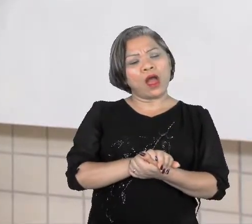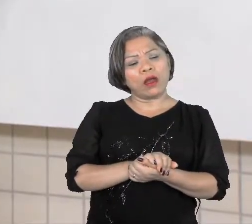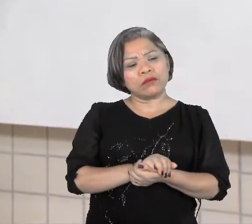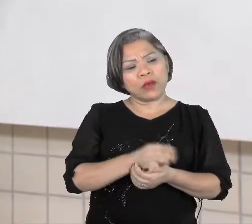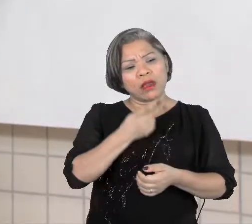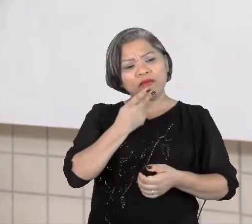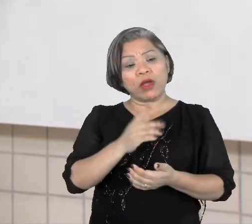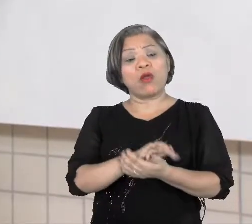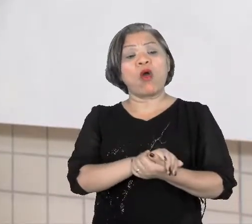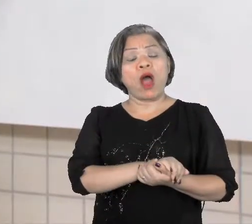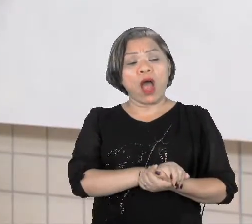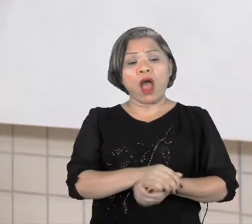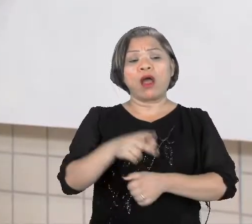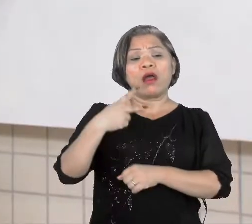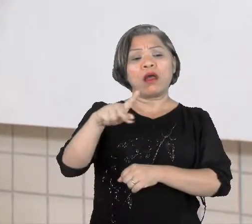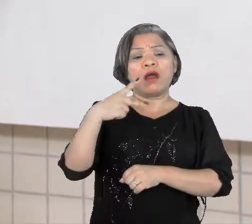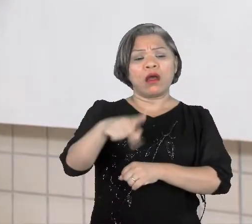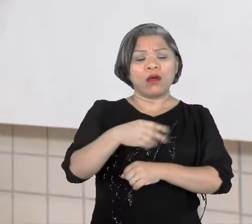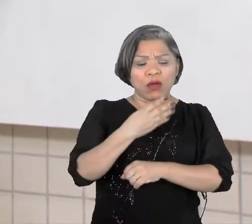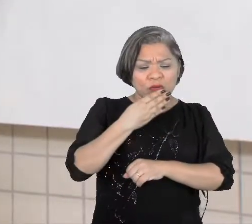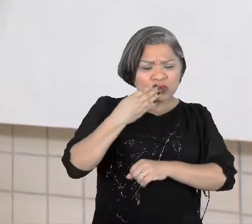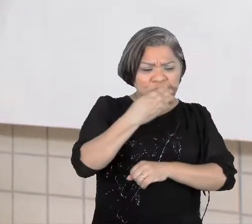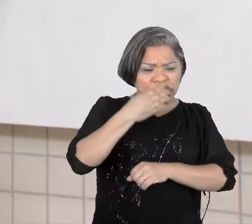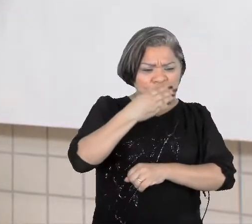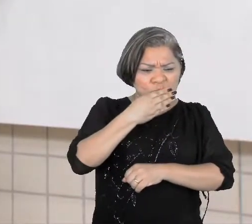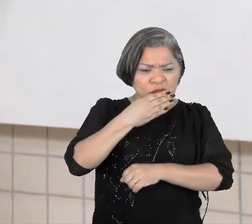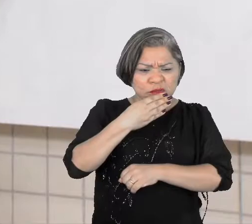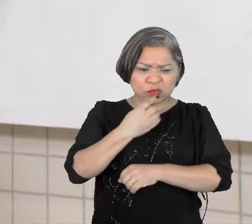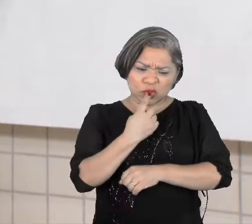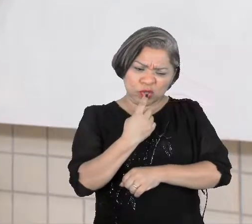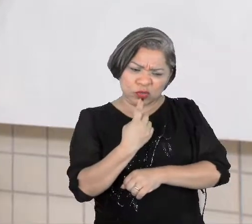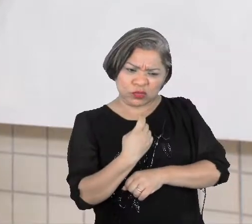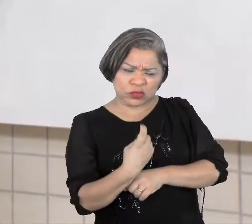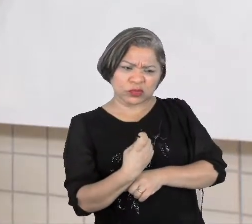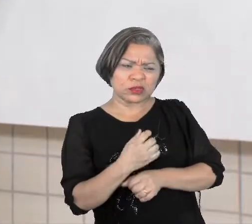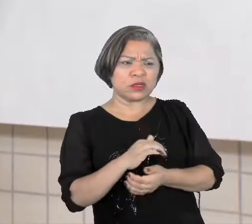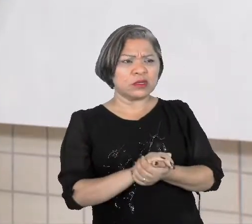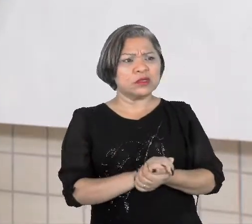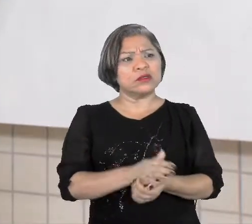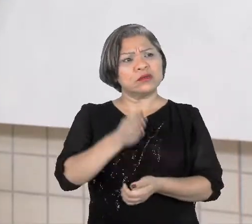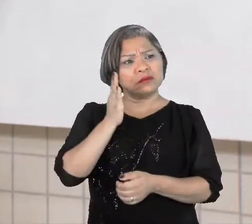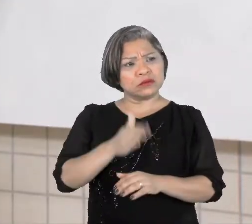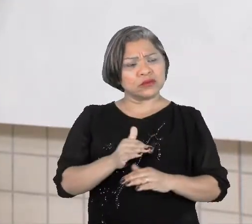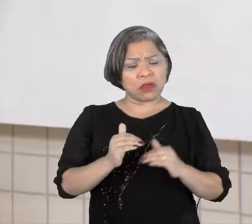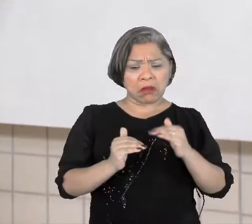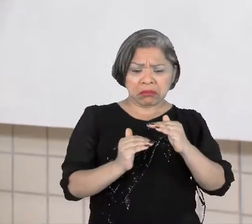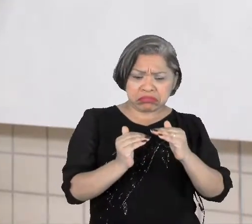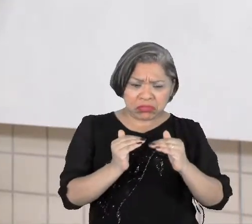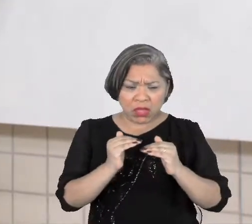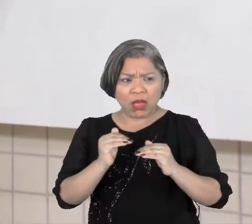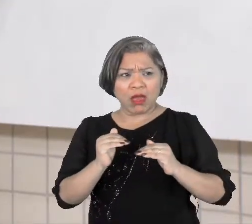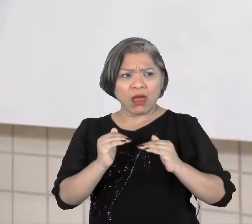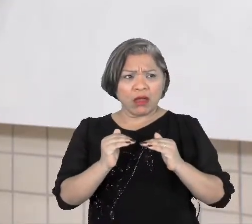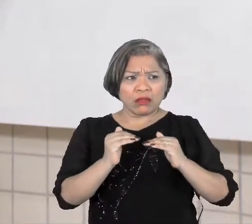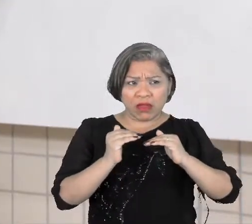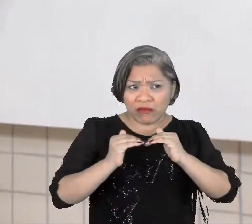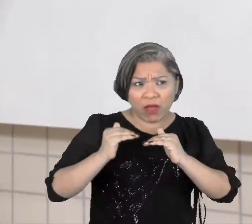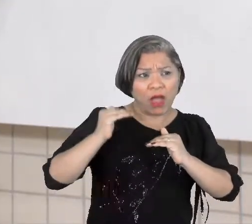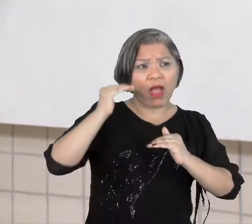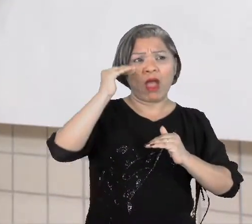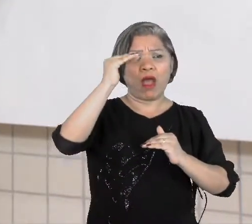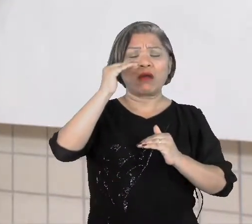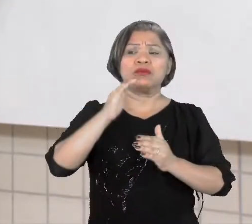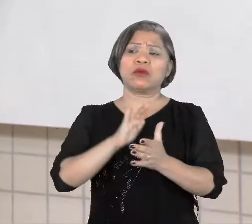mês passado. Aí teor de açúcar, sim, foi o aniversário de um dos meus filhos. Então, naquela semana eu